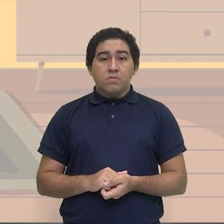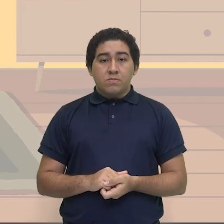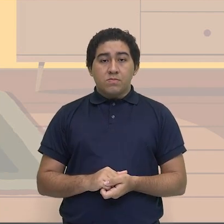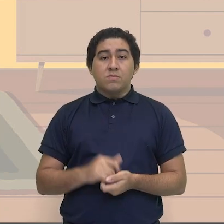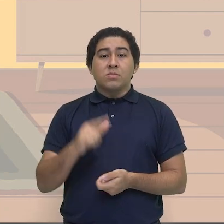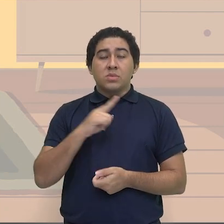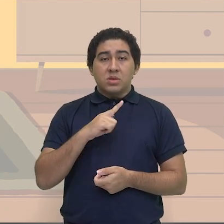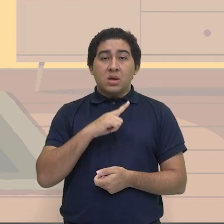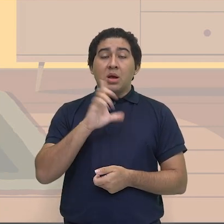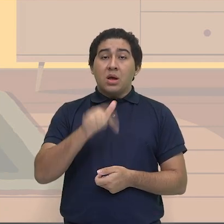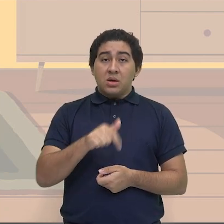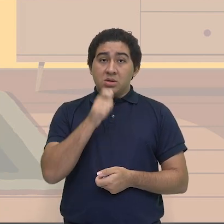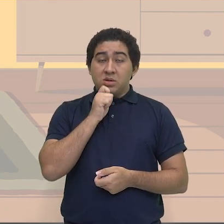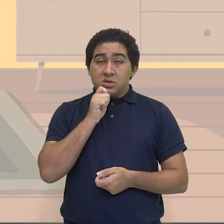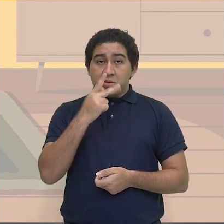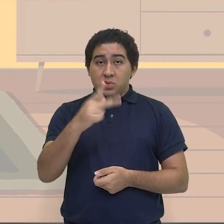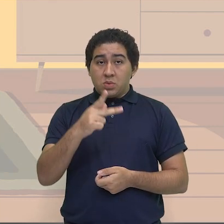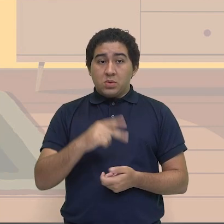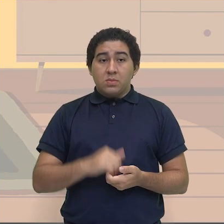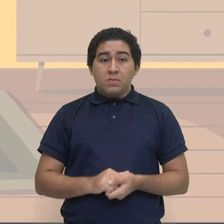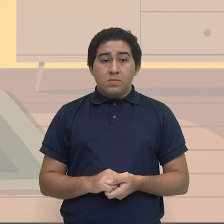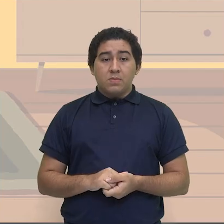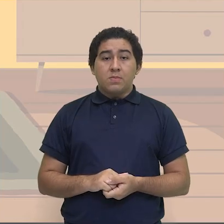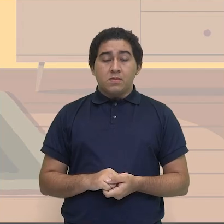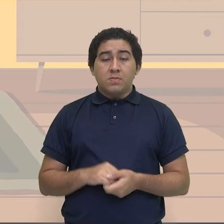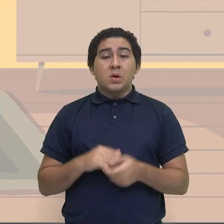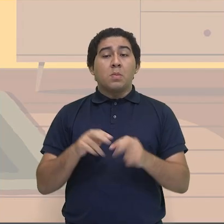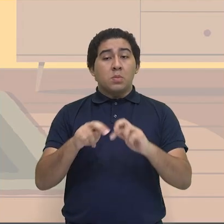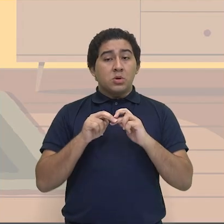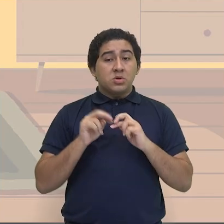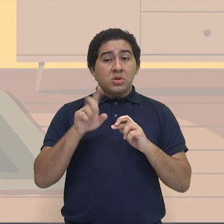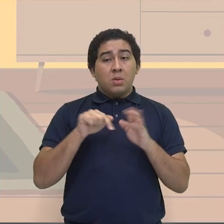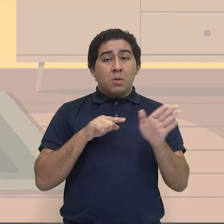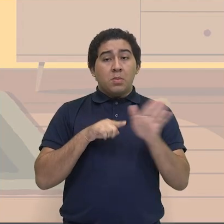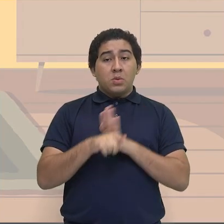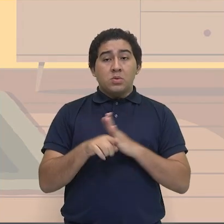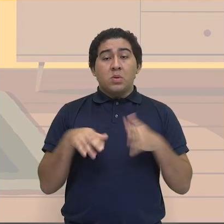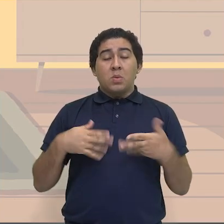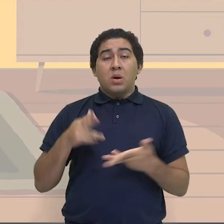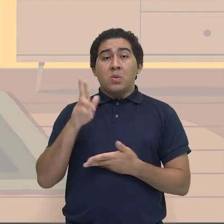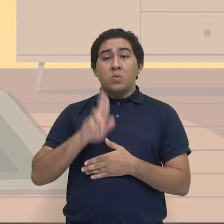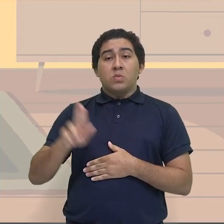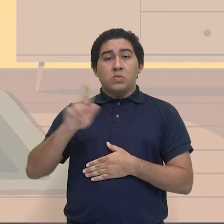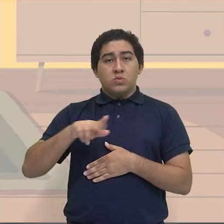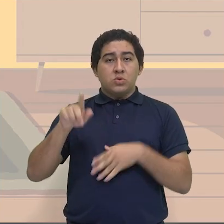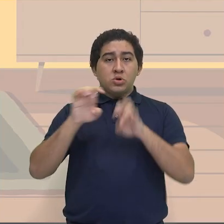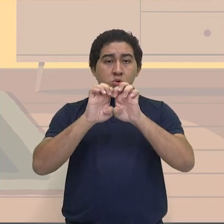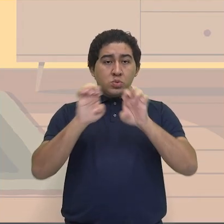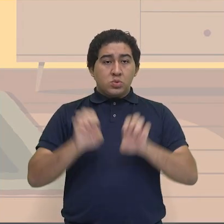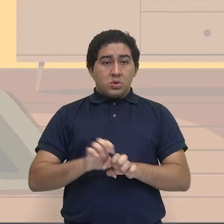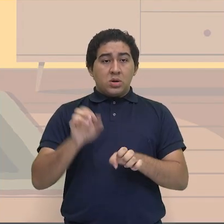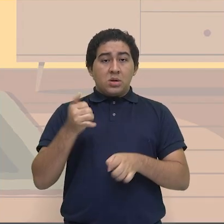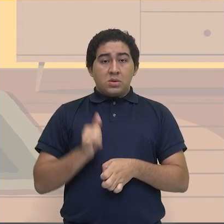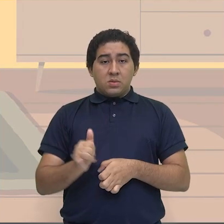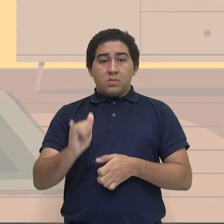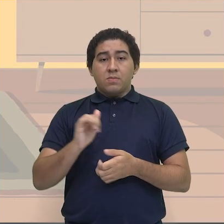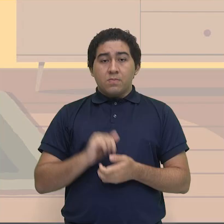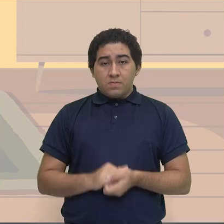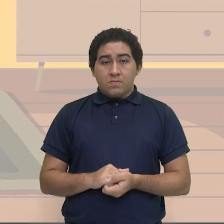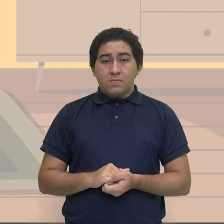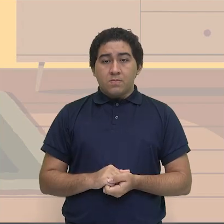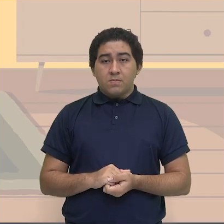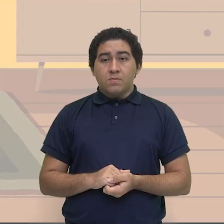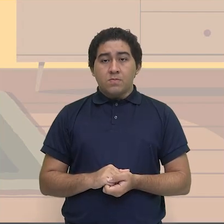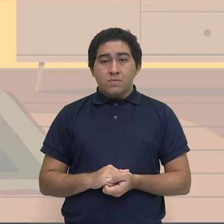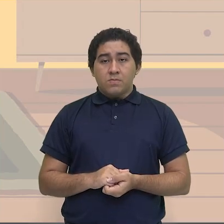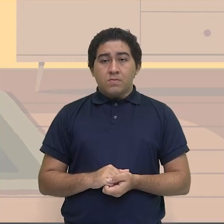com você. Por isso que eu fiz essa pergunta. Para que servem os circuitos elétricos? Toda a vida,